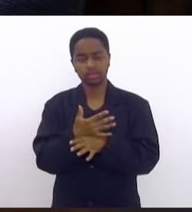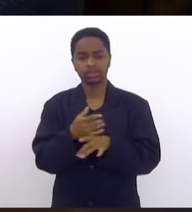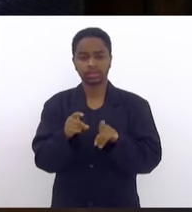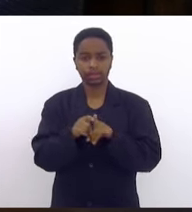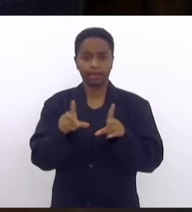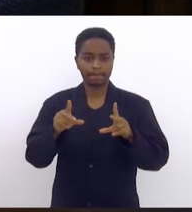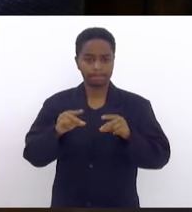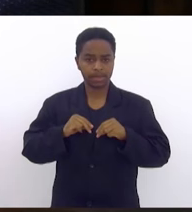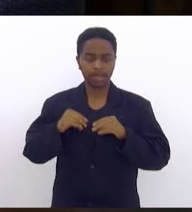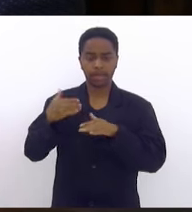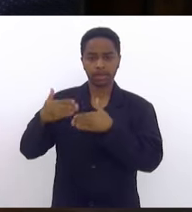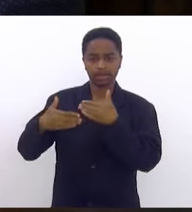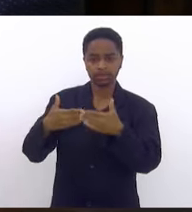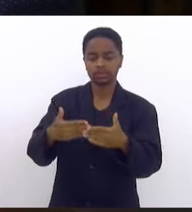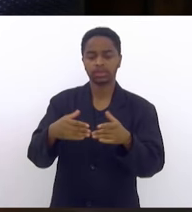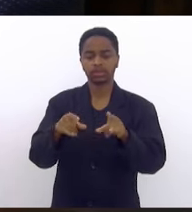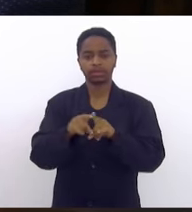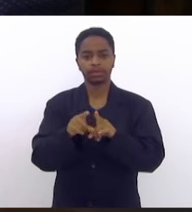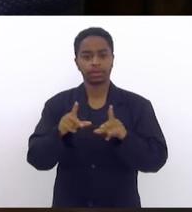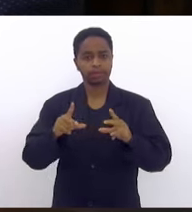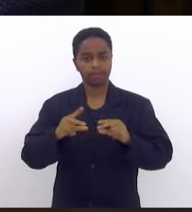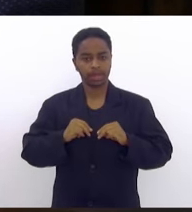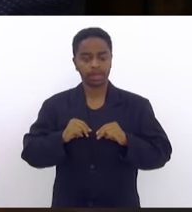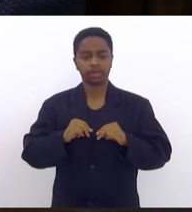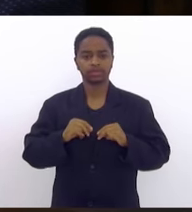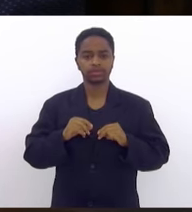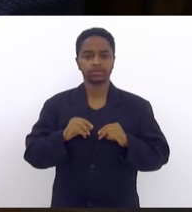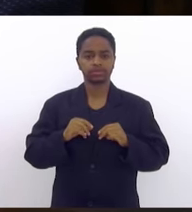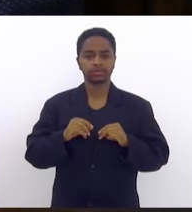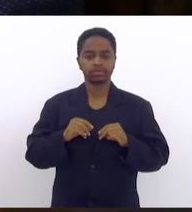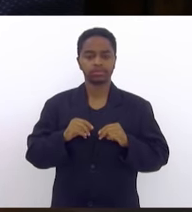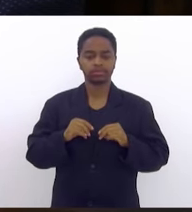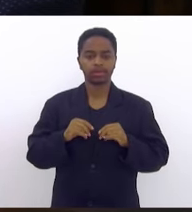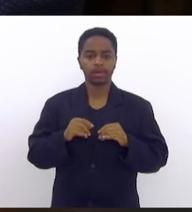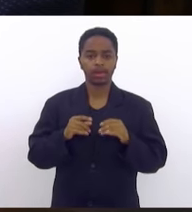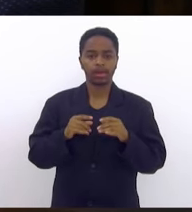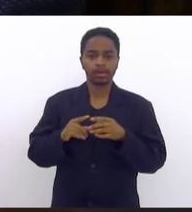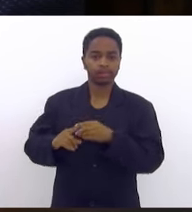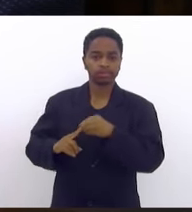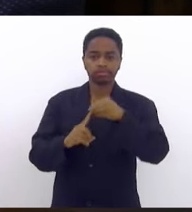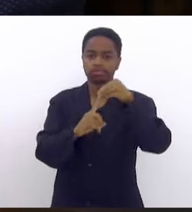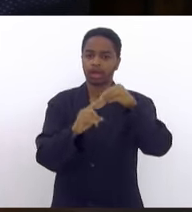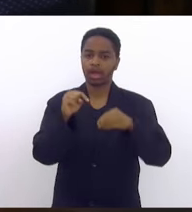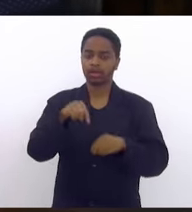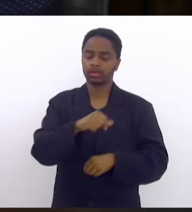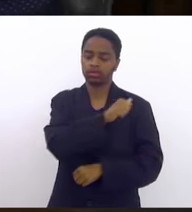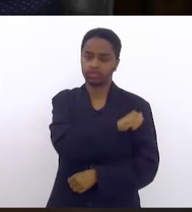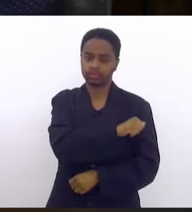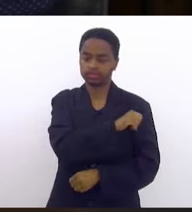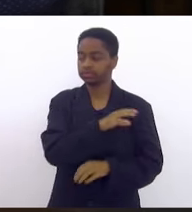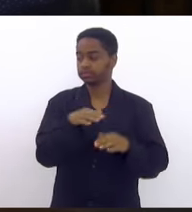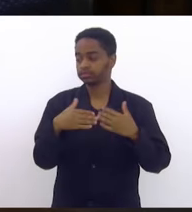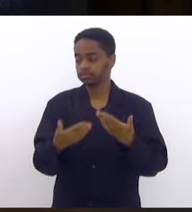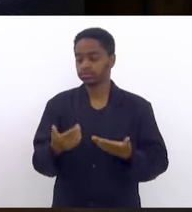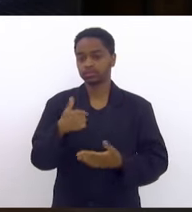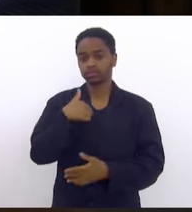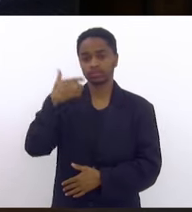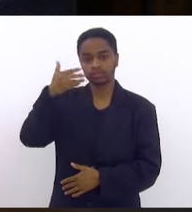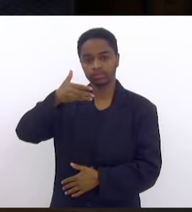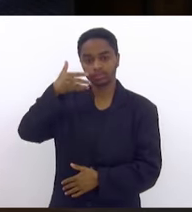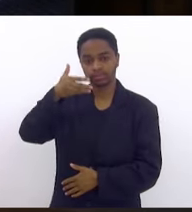merece crescer e ser destaque no Rio de Janeiro. Então, essas são as minhas